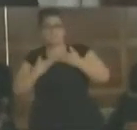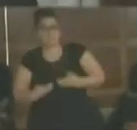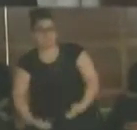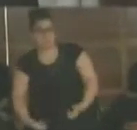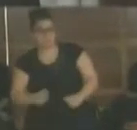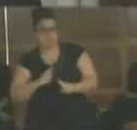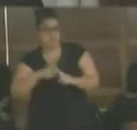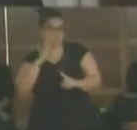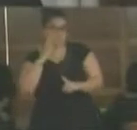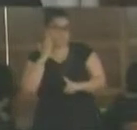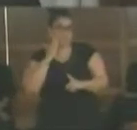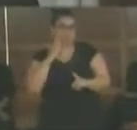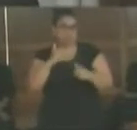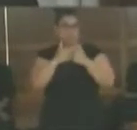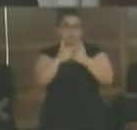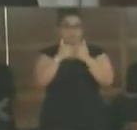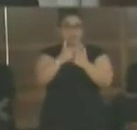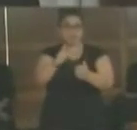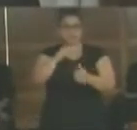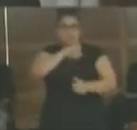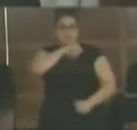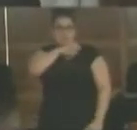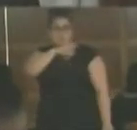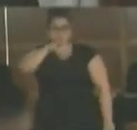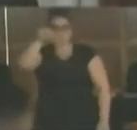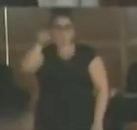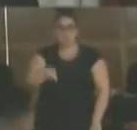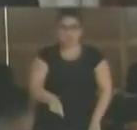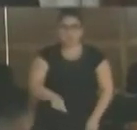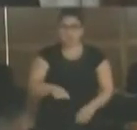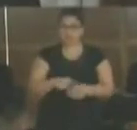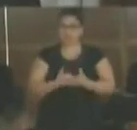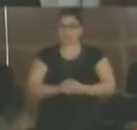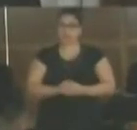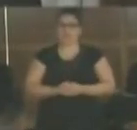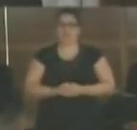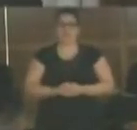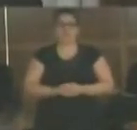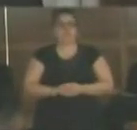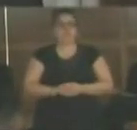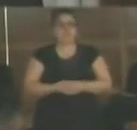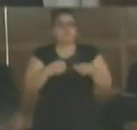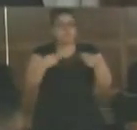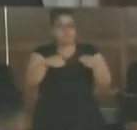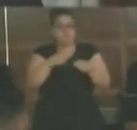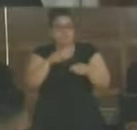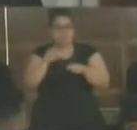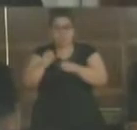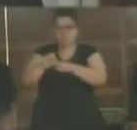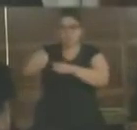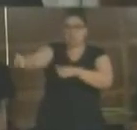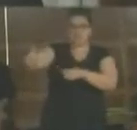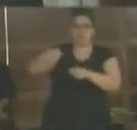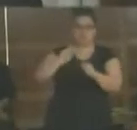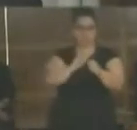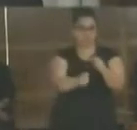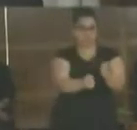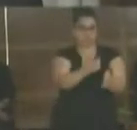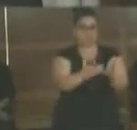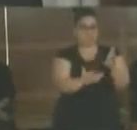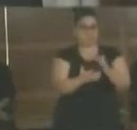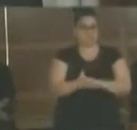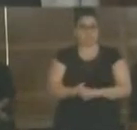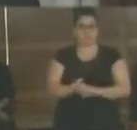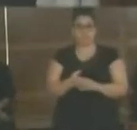gente sabe qual é a prestação de serviço que essa empresa, Senhor do Bonfim, oferece, ter que sair, precisar tirar em fogo. Cadê a